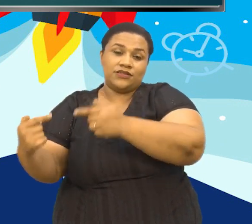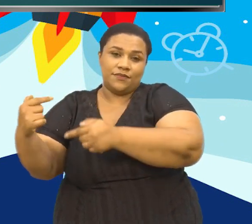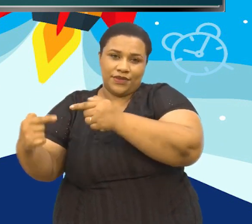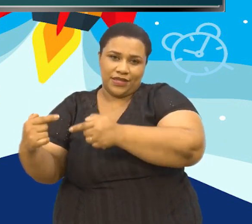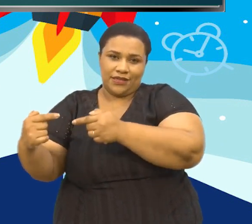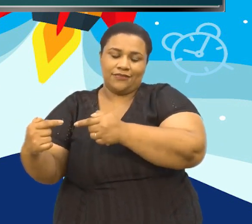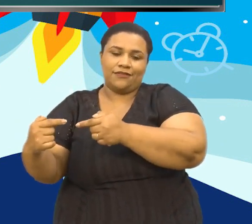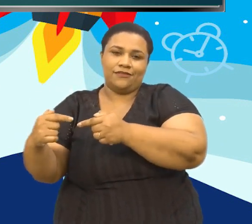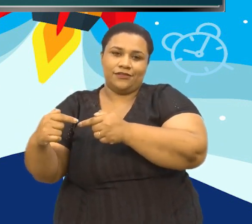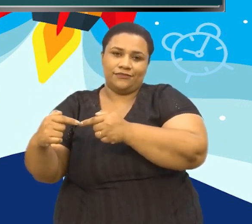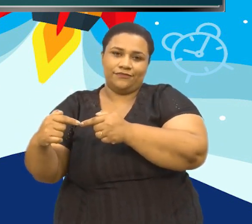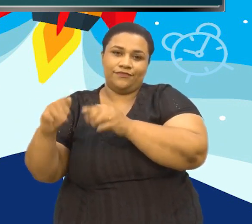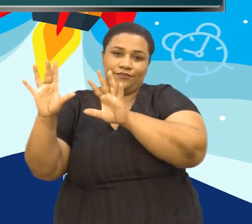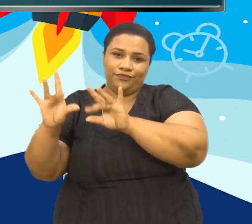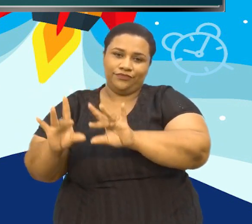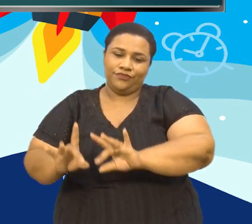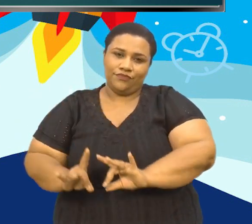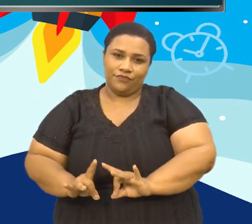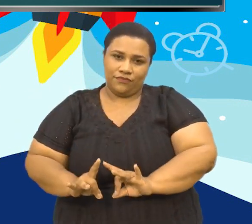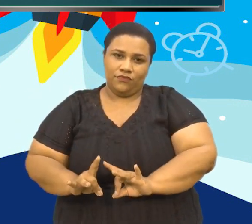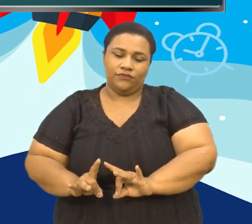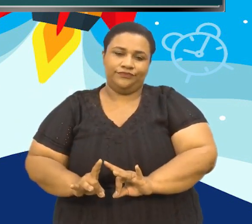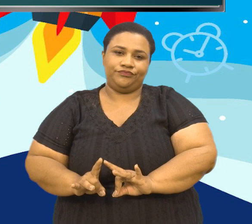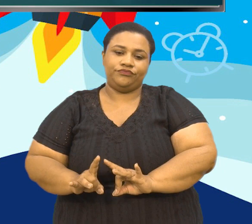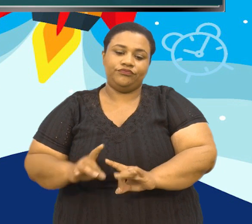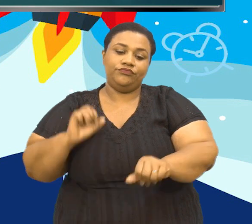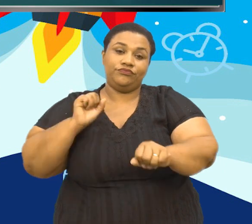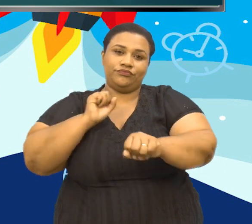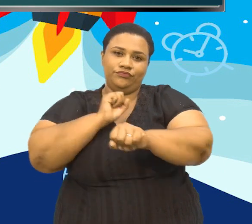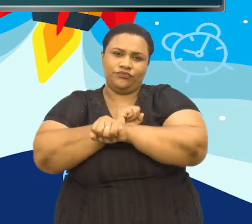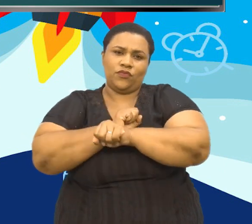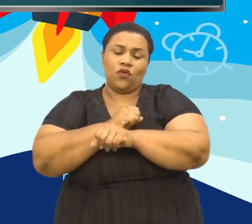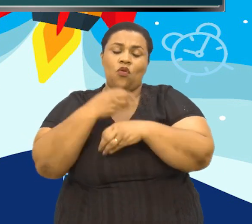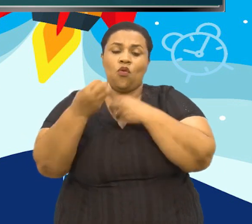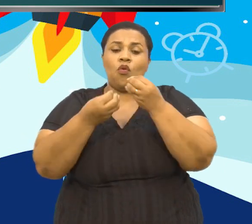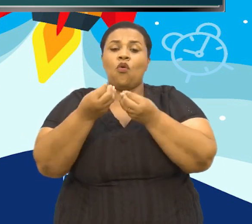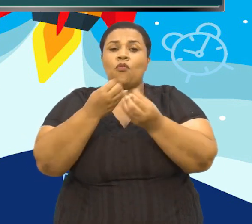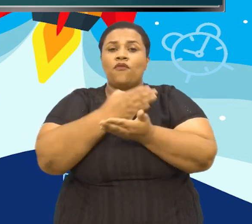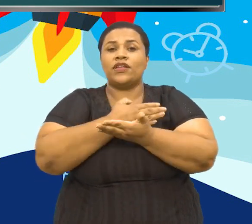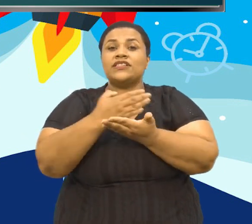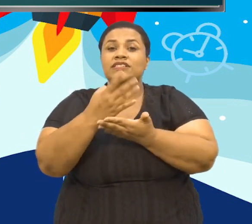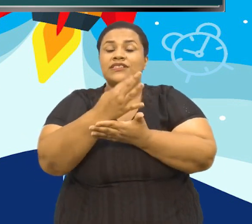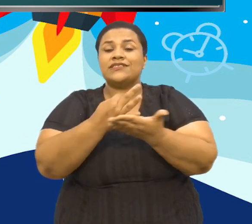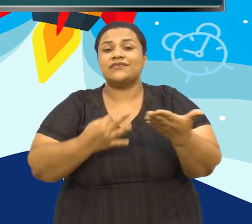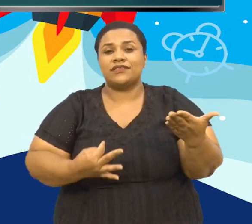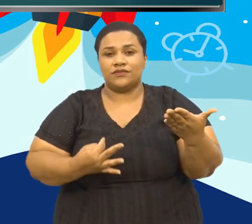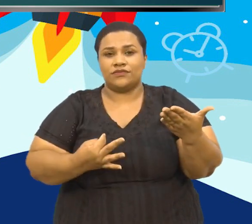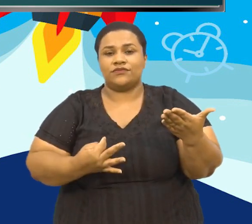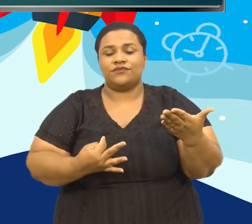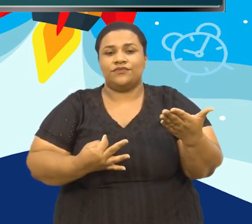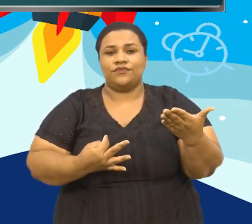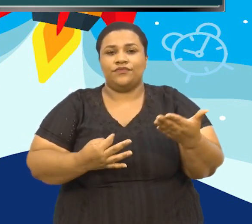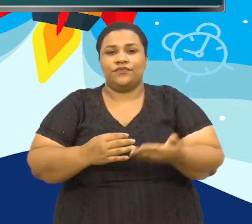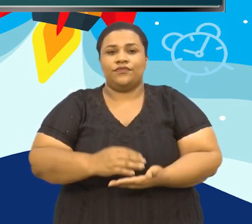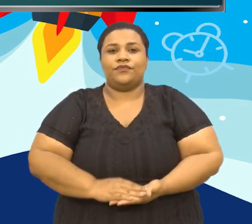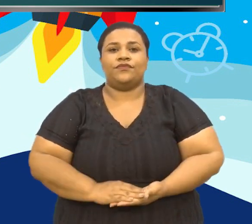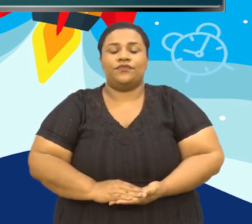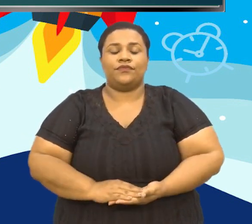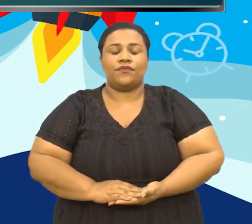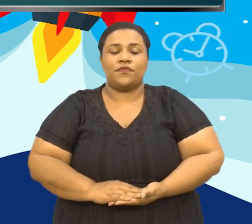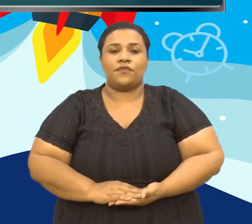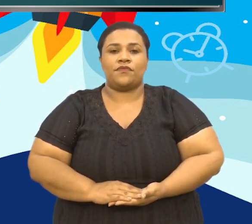essa brincadeira em específico, o stop. Então, como nós vamos começar o texto? Como nós vamos produzir este